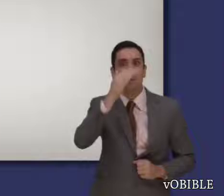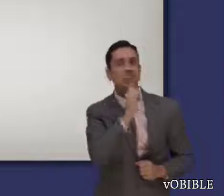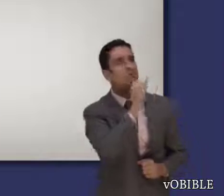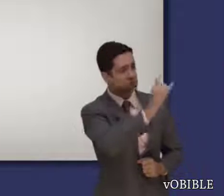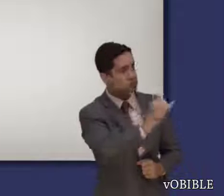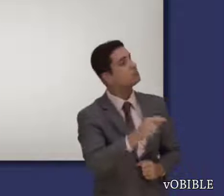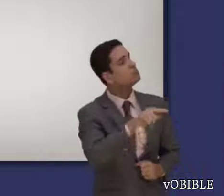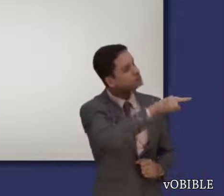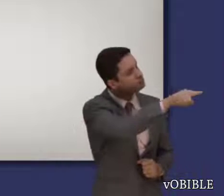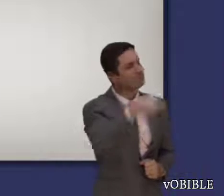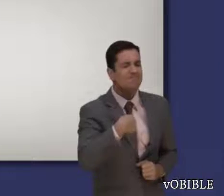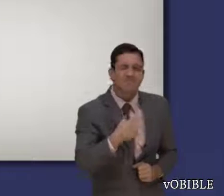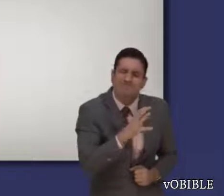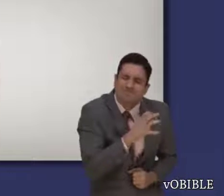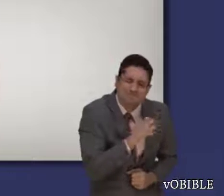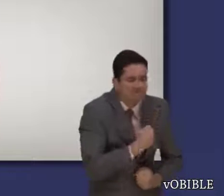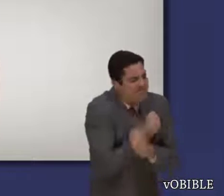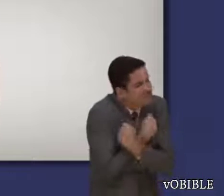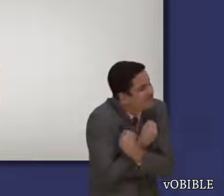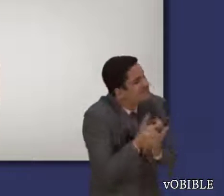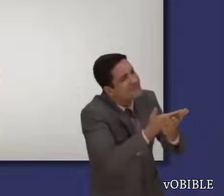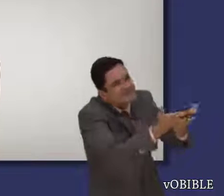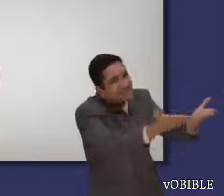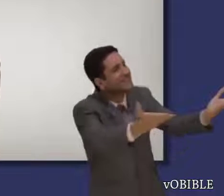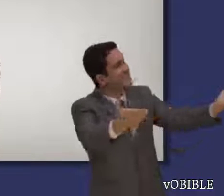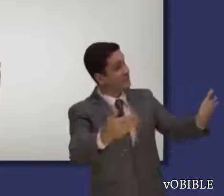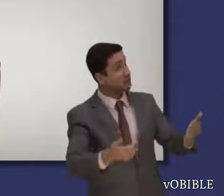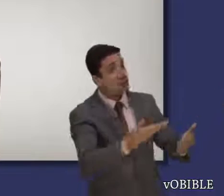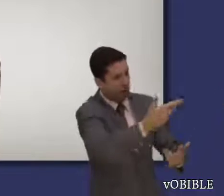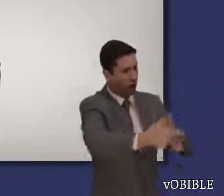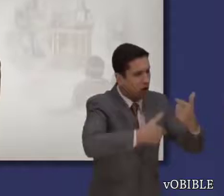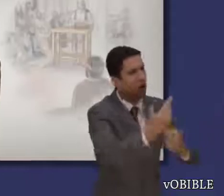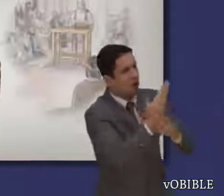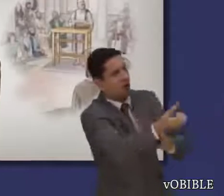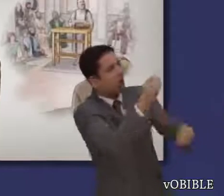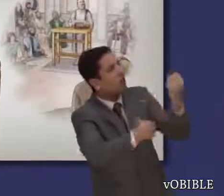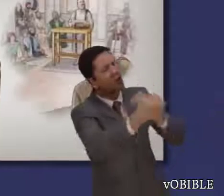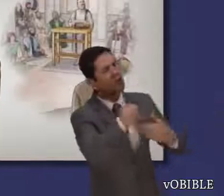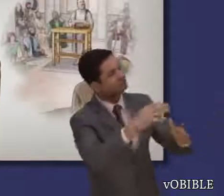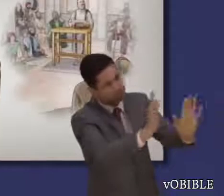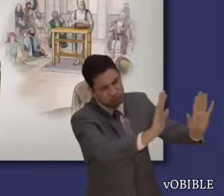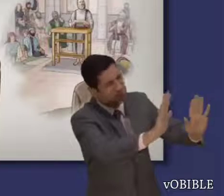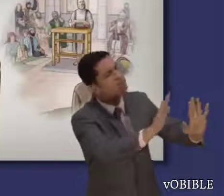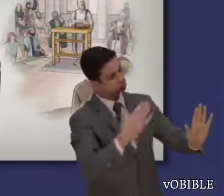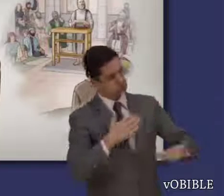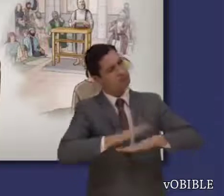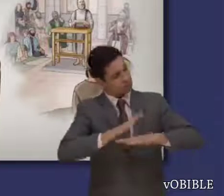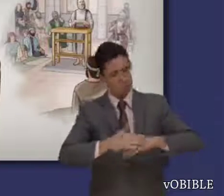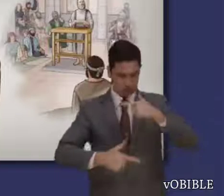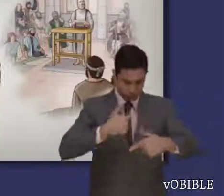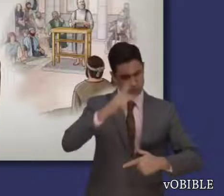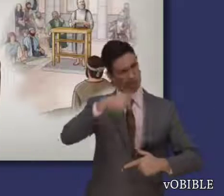No capítulo 2, Paulo lembra aos tessalonicenses de seu terno amor por eles e de como se esforçava para não ser um